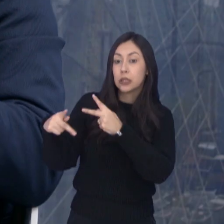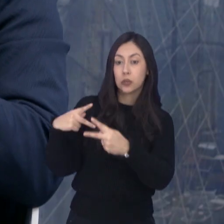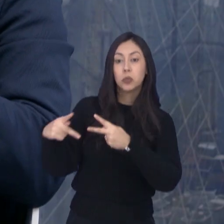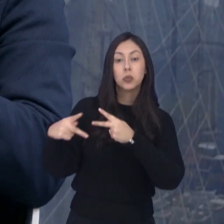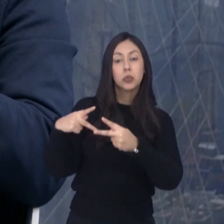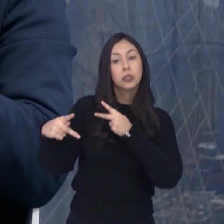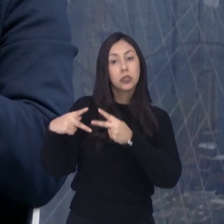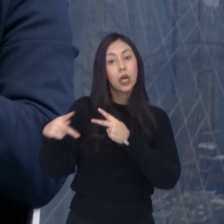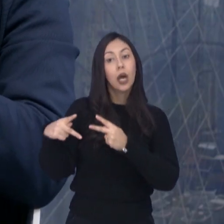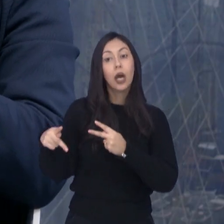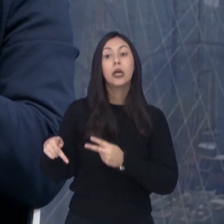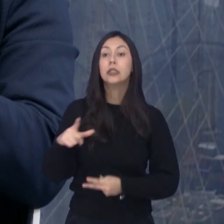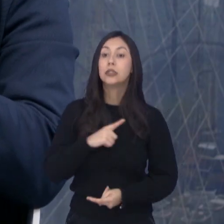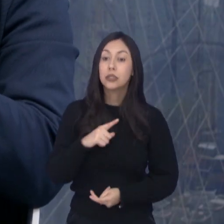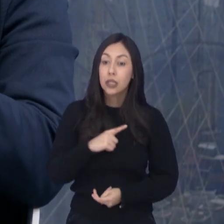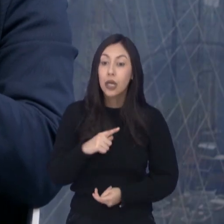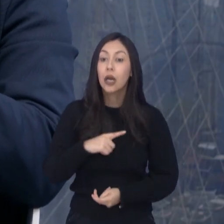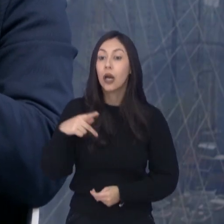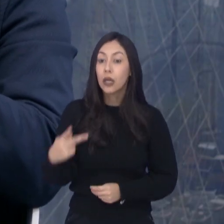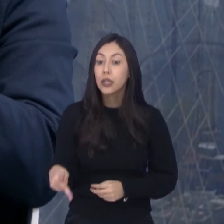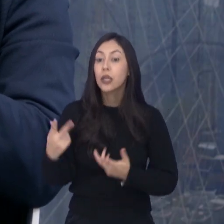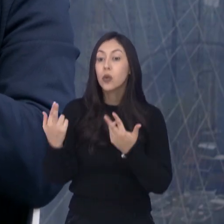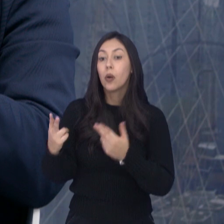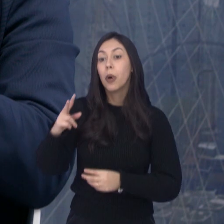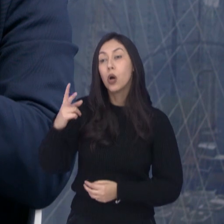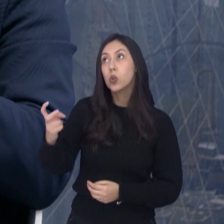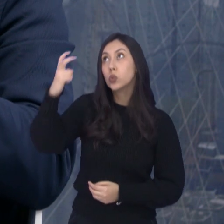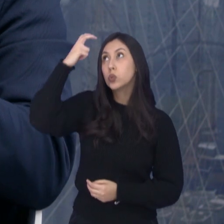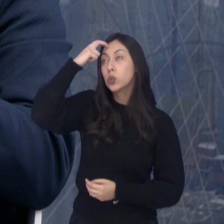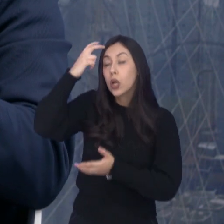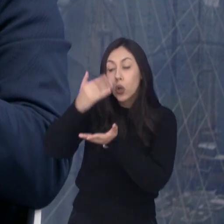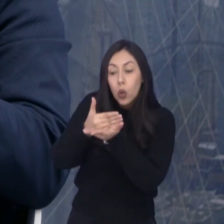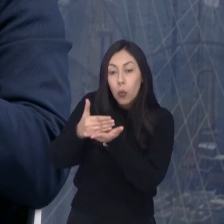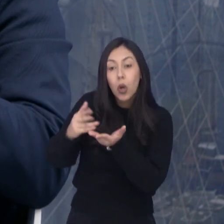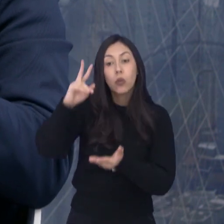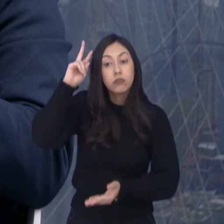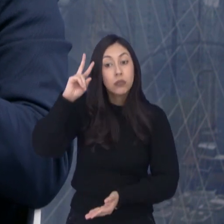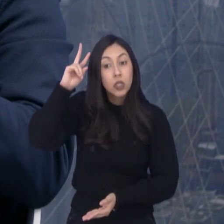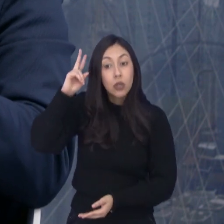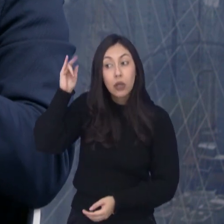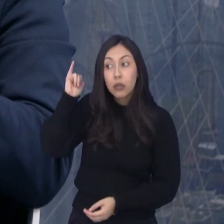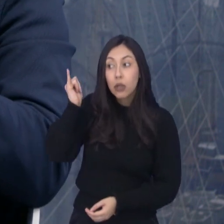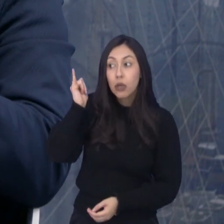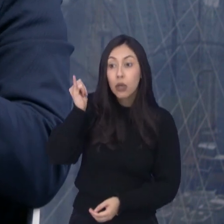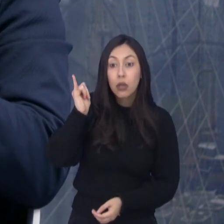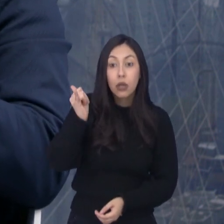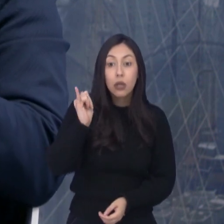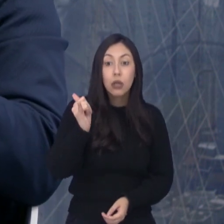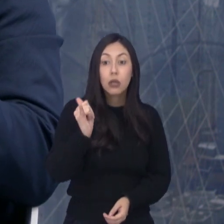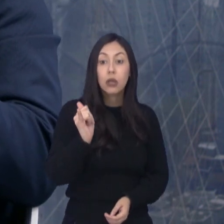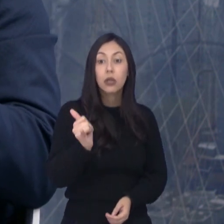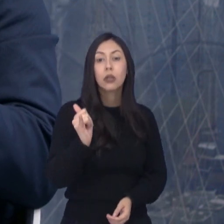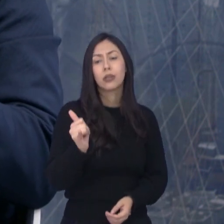Ele existe aqui conforme uma cultura que foi surgindo, conforme uma história que pode ser contada e que chega, que